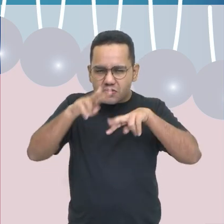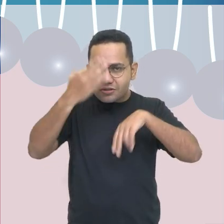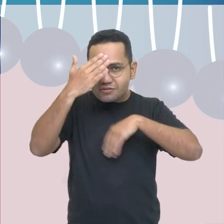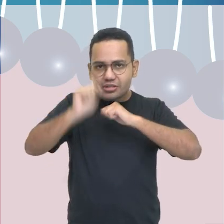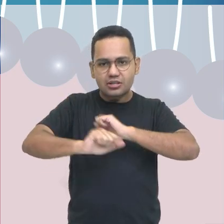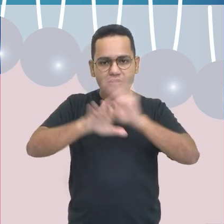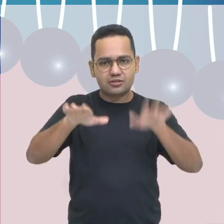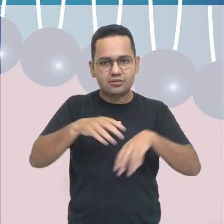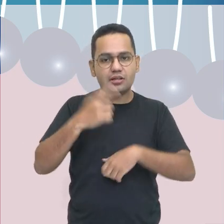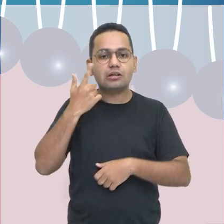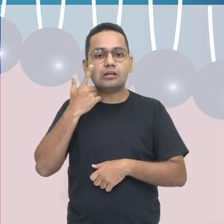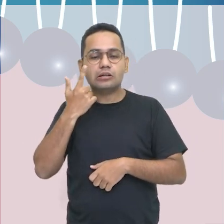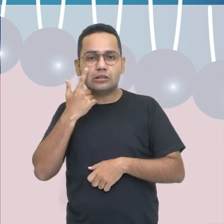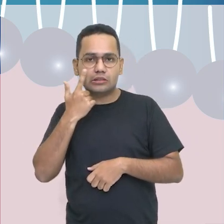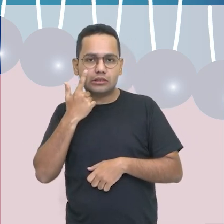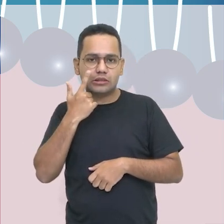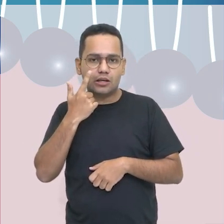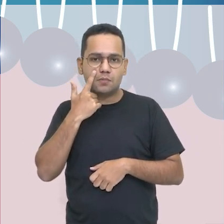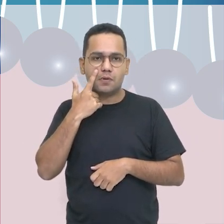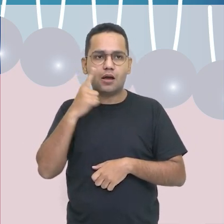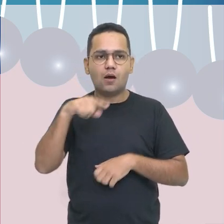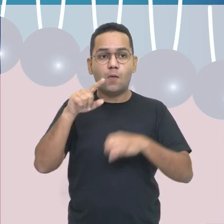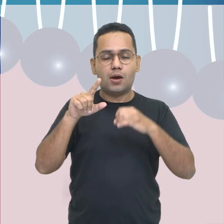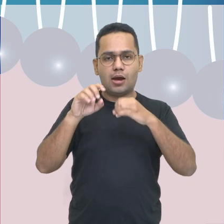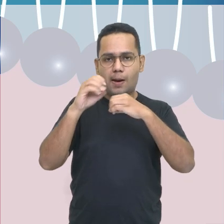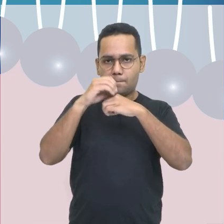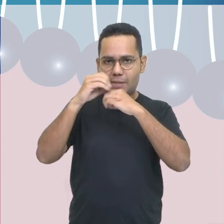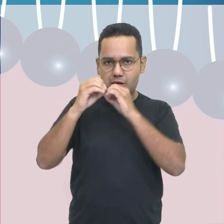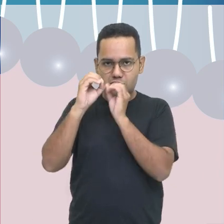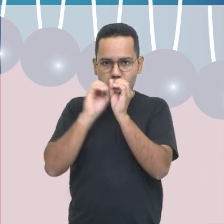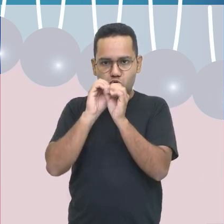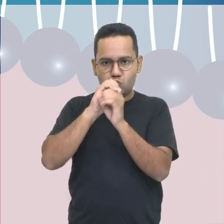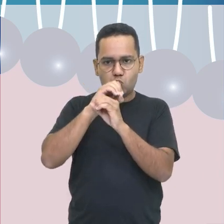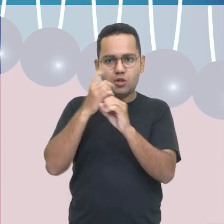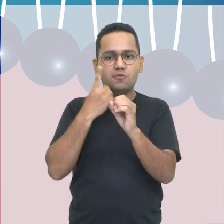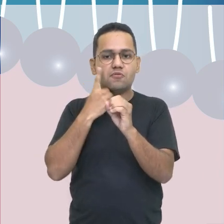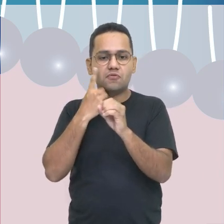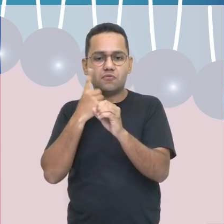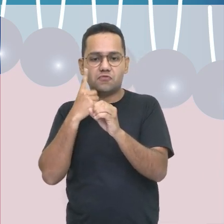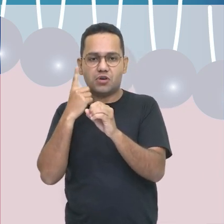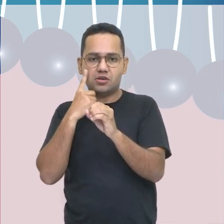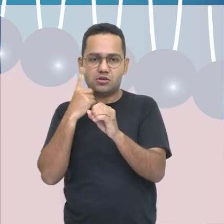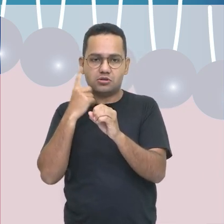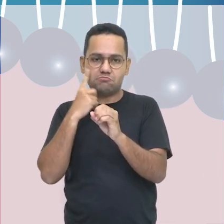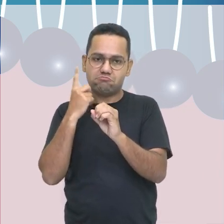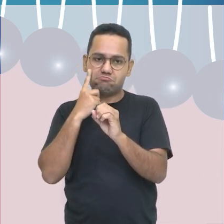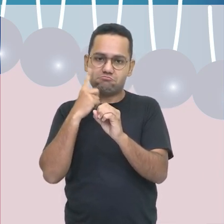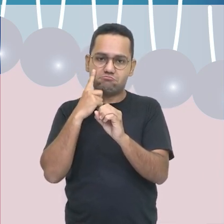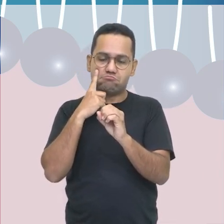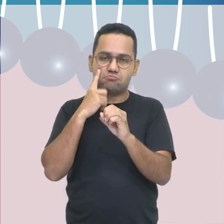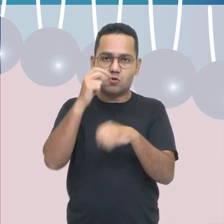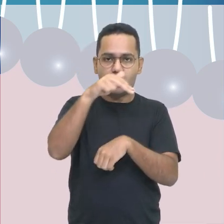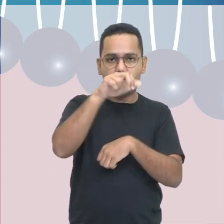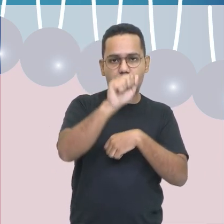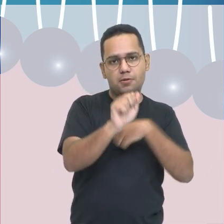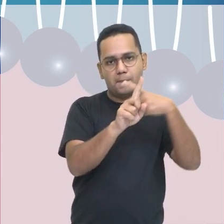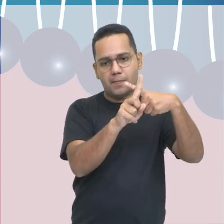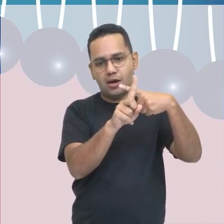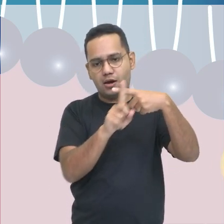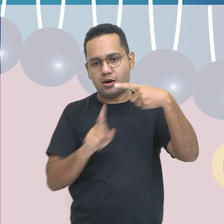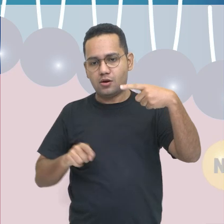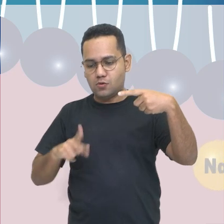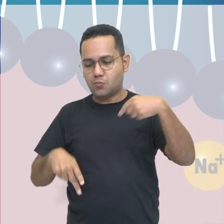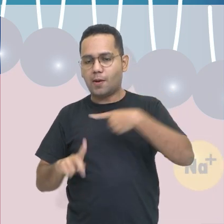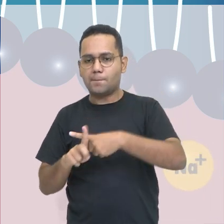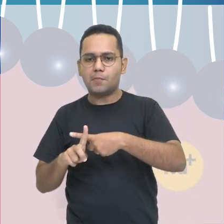aí os íons de sódio, os íons de potássio, certo? Então, a gente consegue observar os íons de